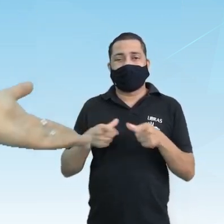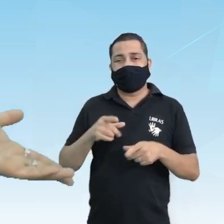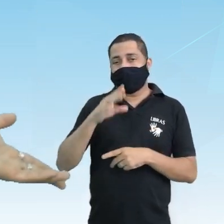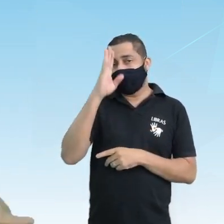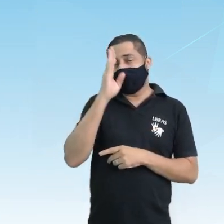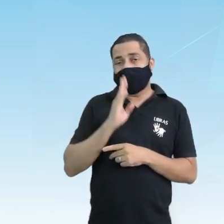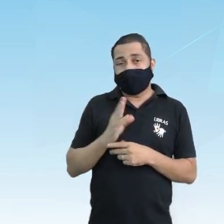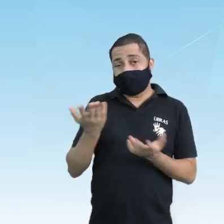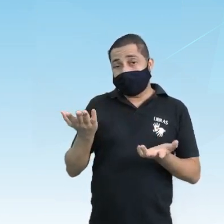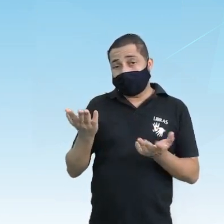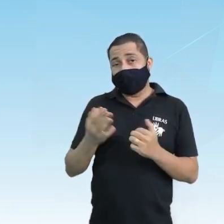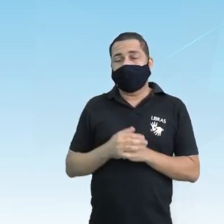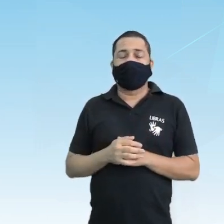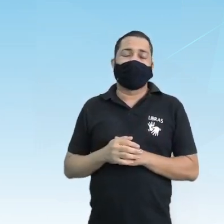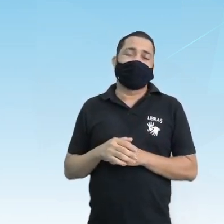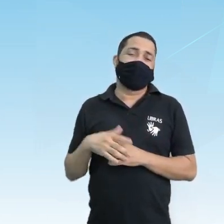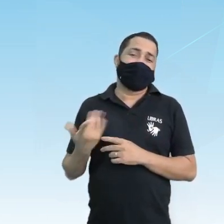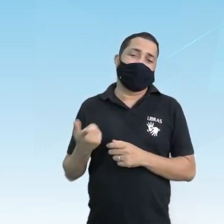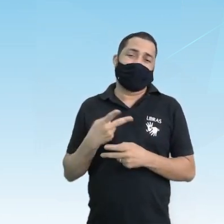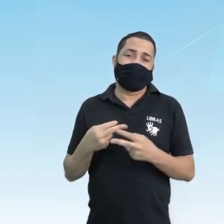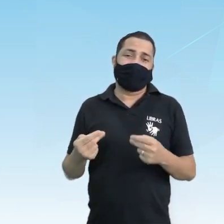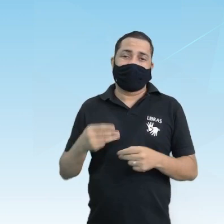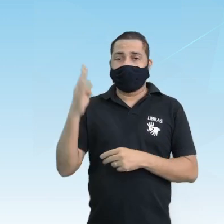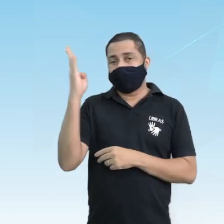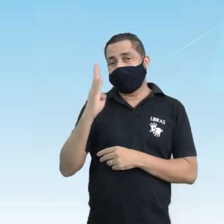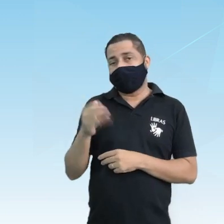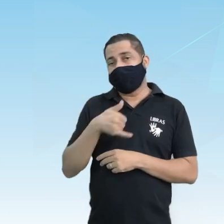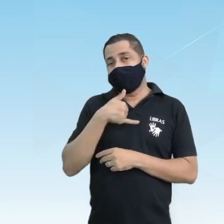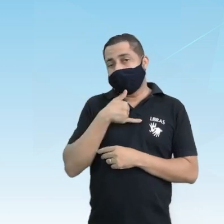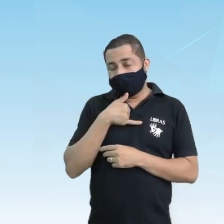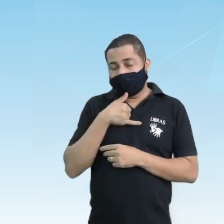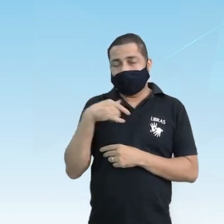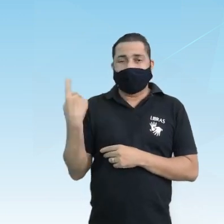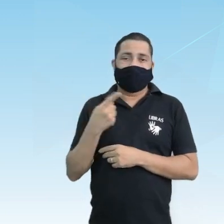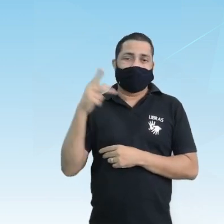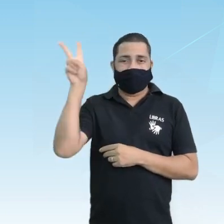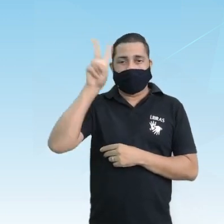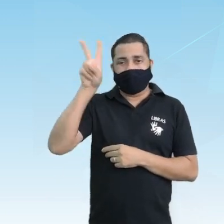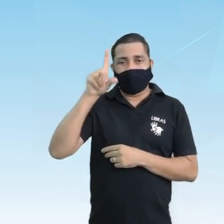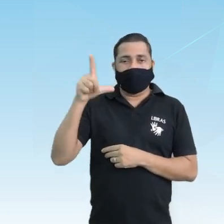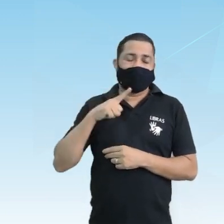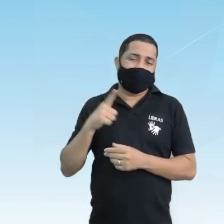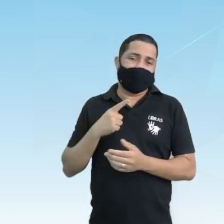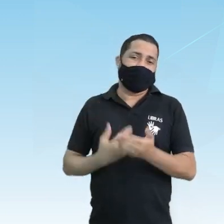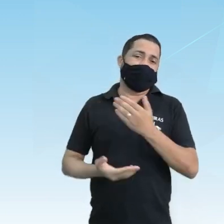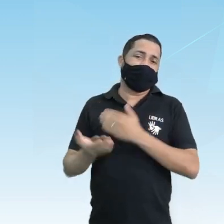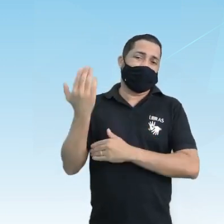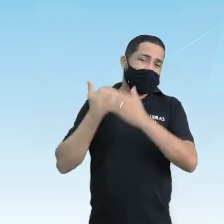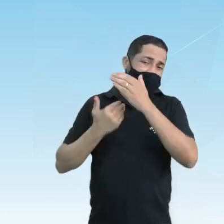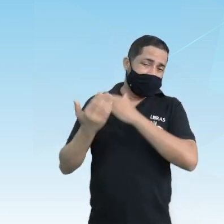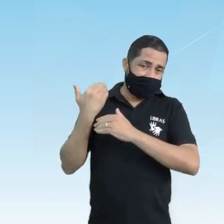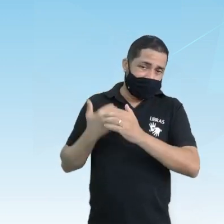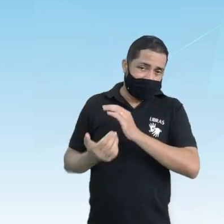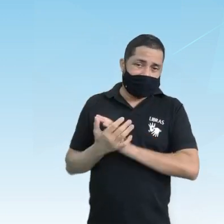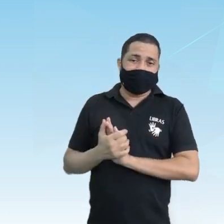para ele, né? Então, coisas que no Brasil, infelizmente, nossa história tem um passado, né, um